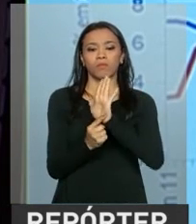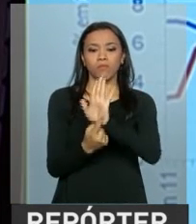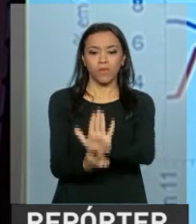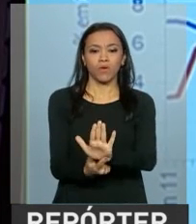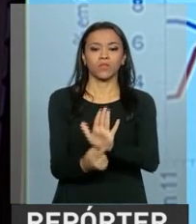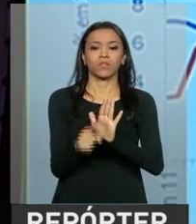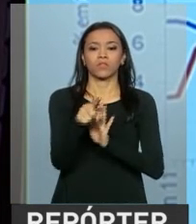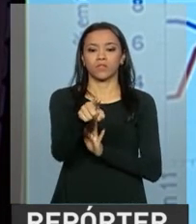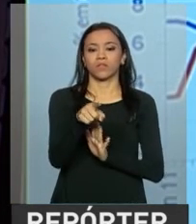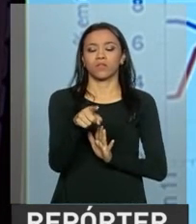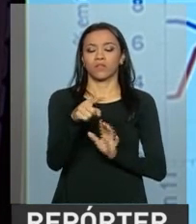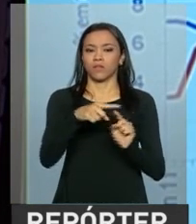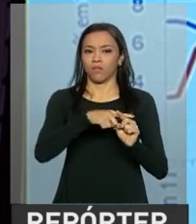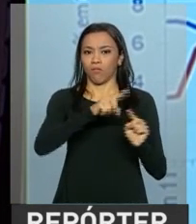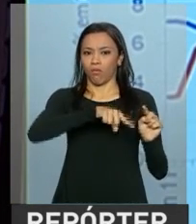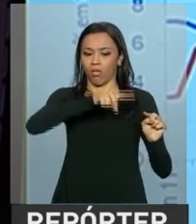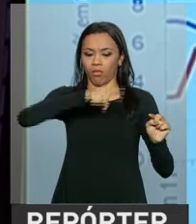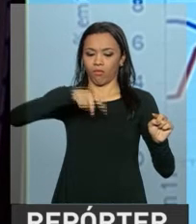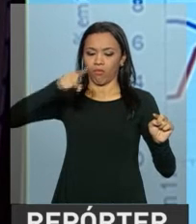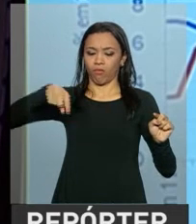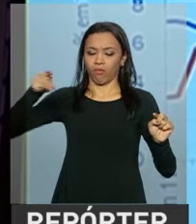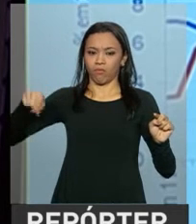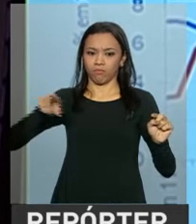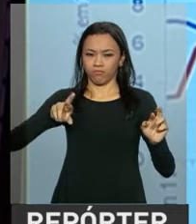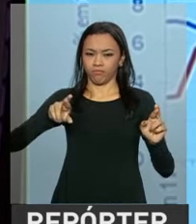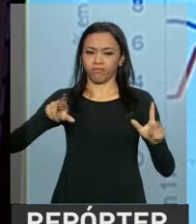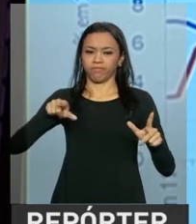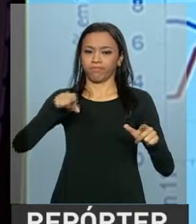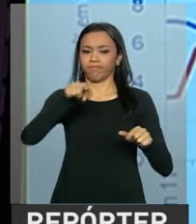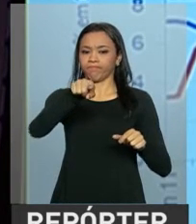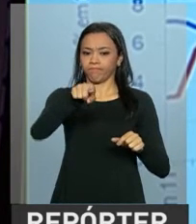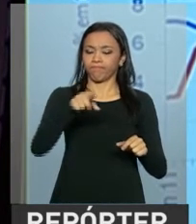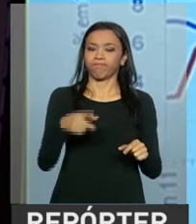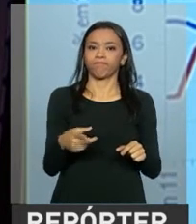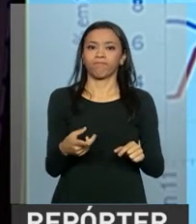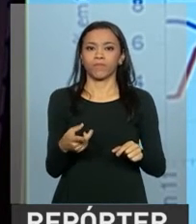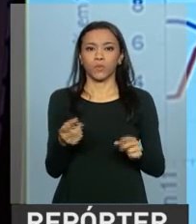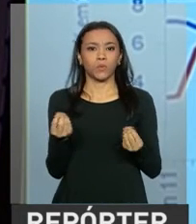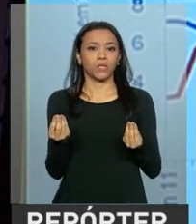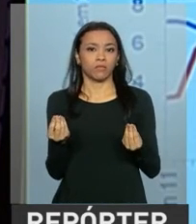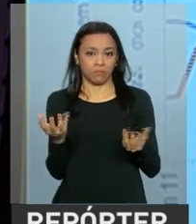convergência é bastante forte já, seja do ponto de vista das expectativas.